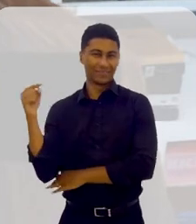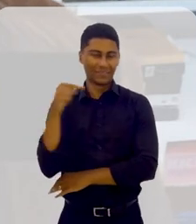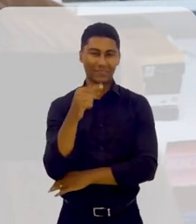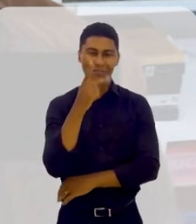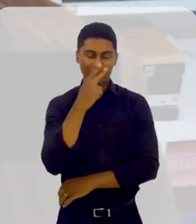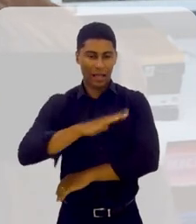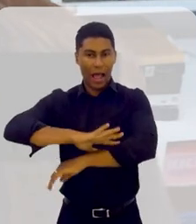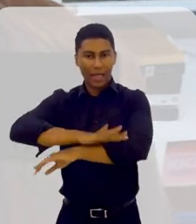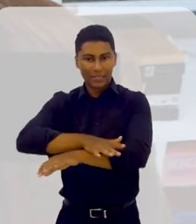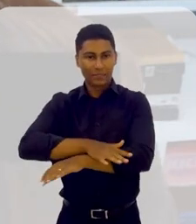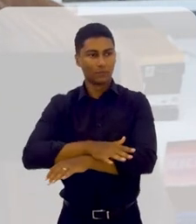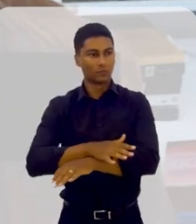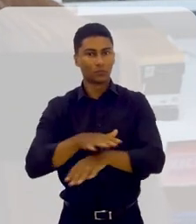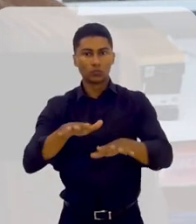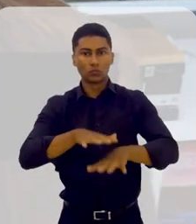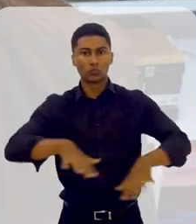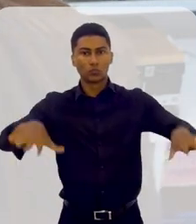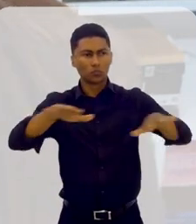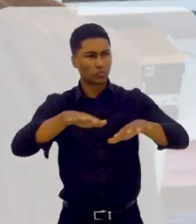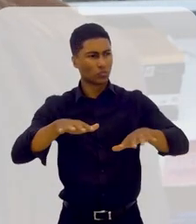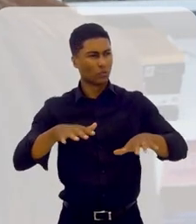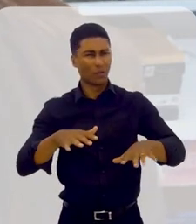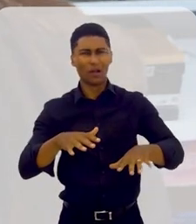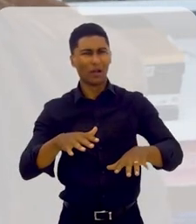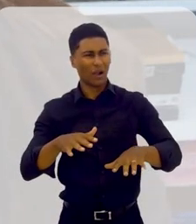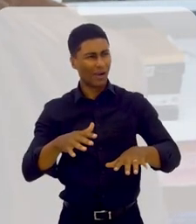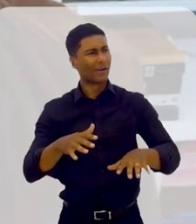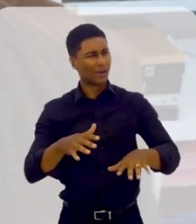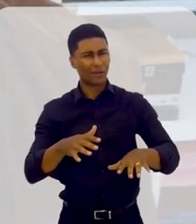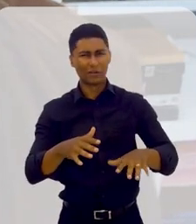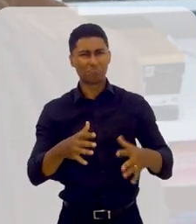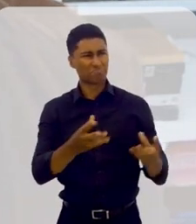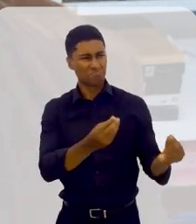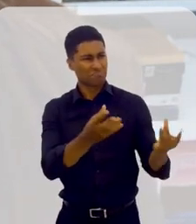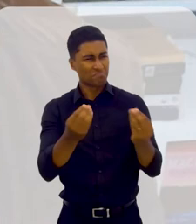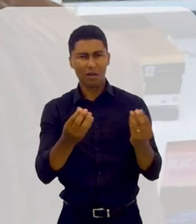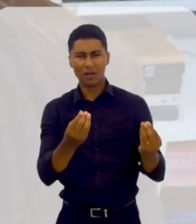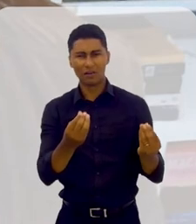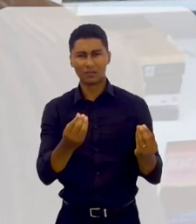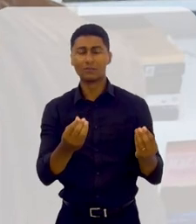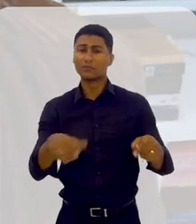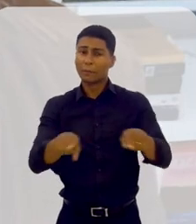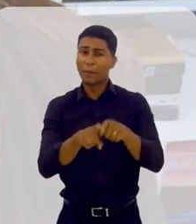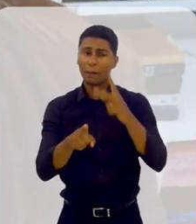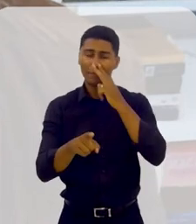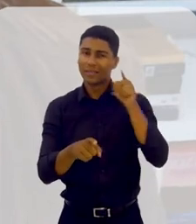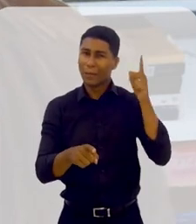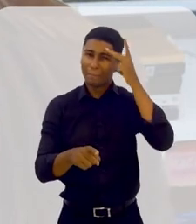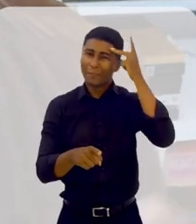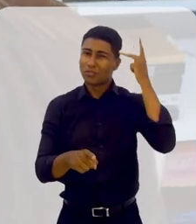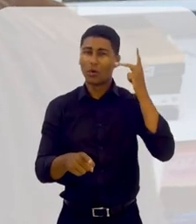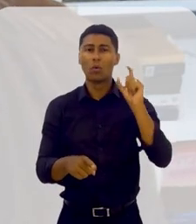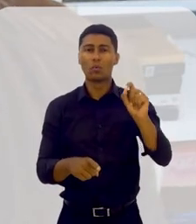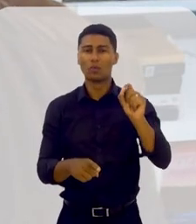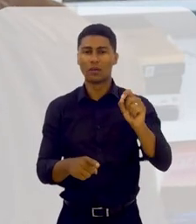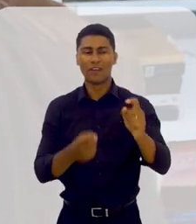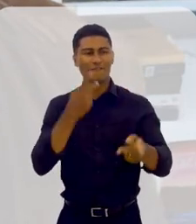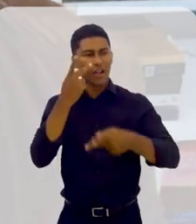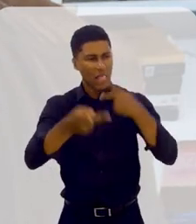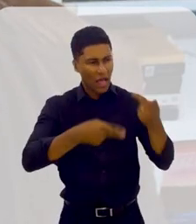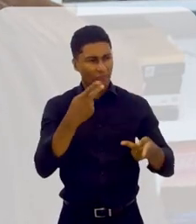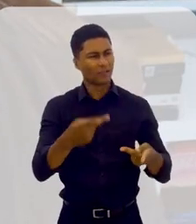Sul também provocava, fazer com que as pessoas tivessem mais consciência. Era isso que eu percebia. Lá se